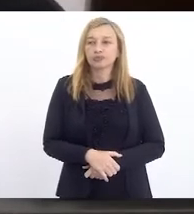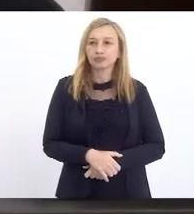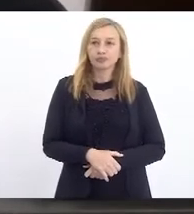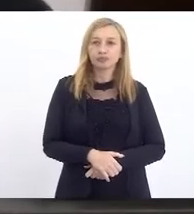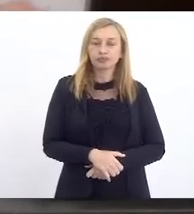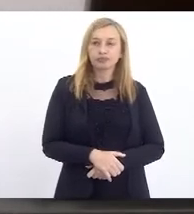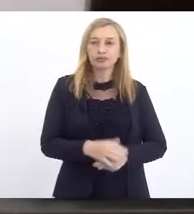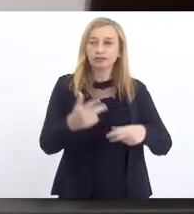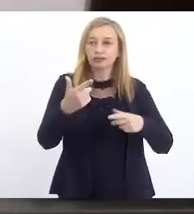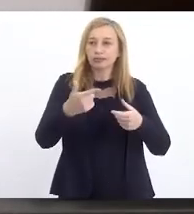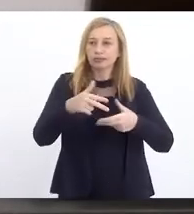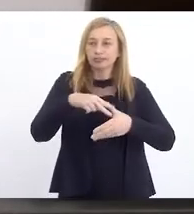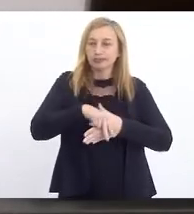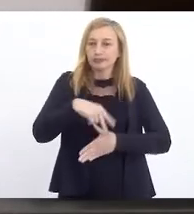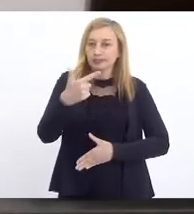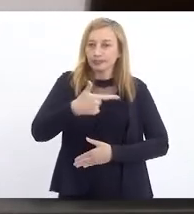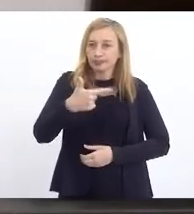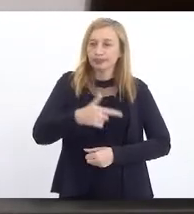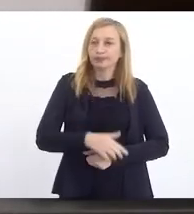o inciso segundo,